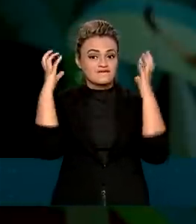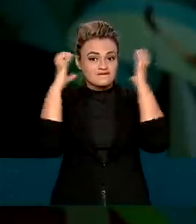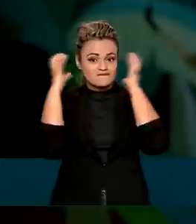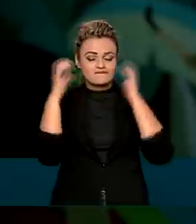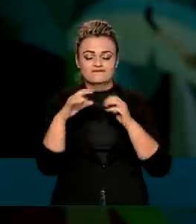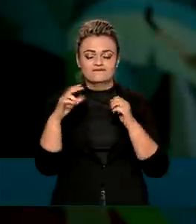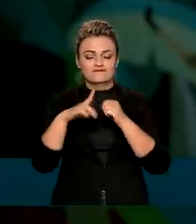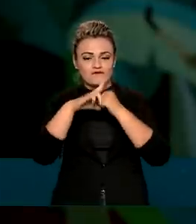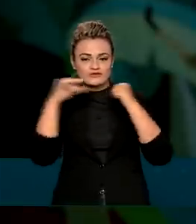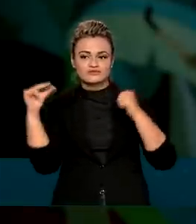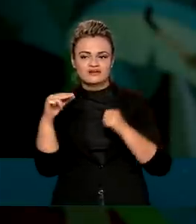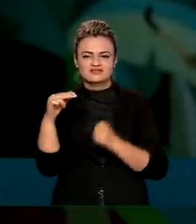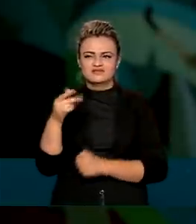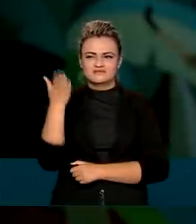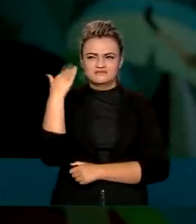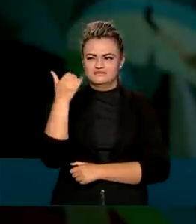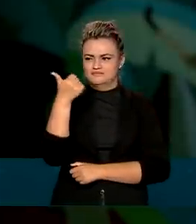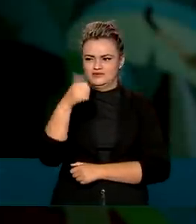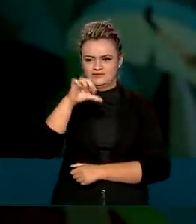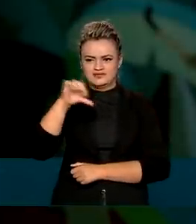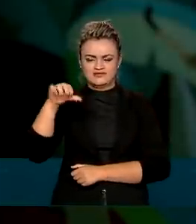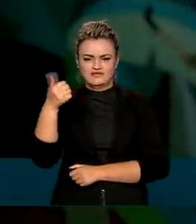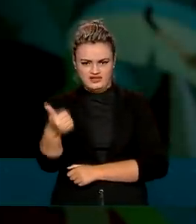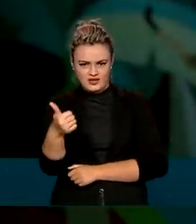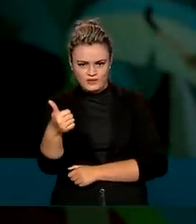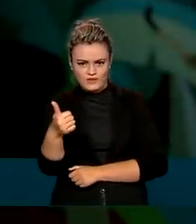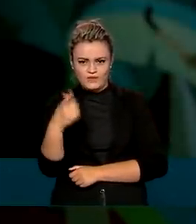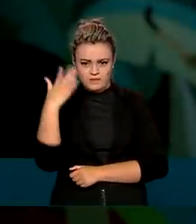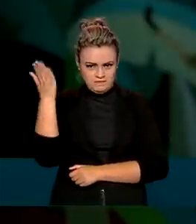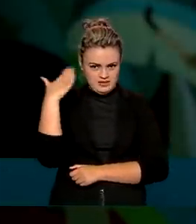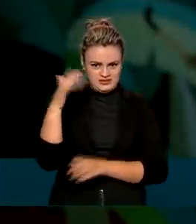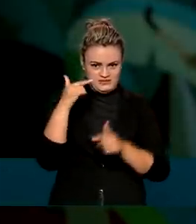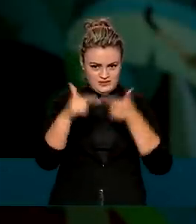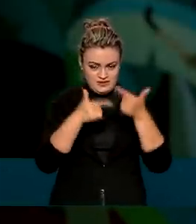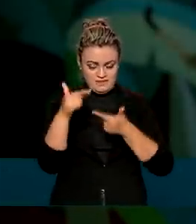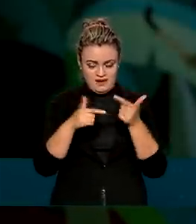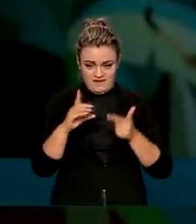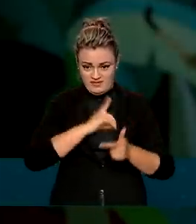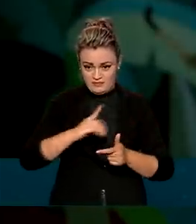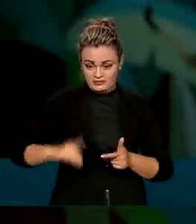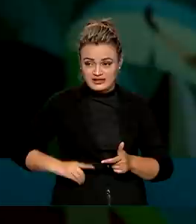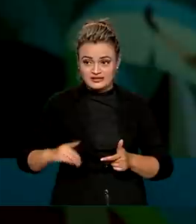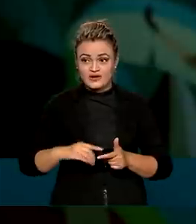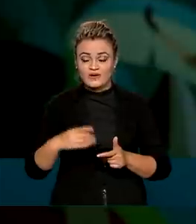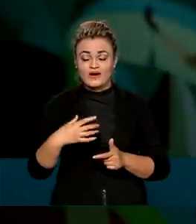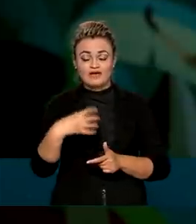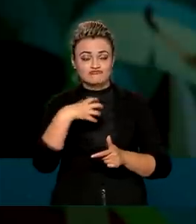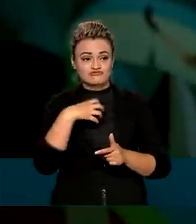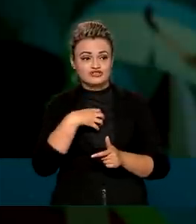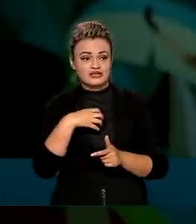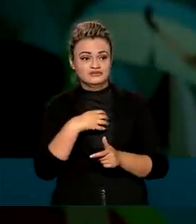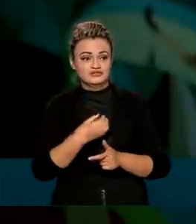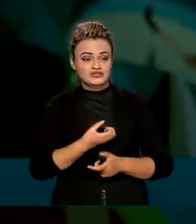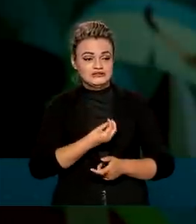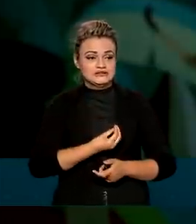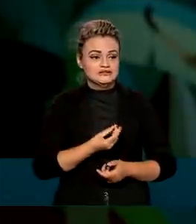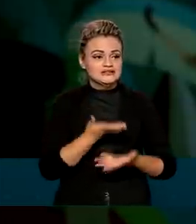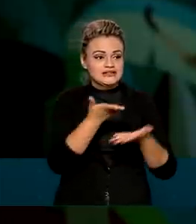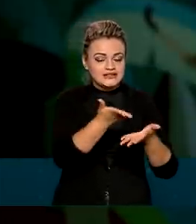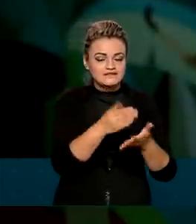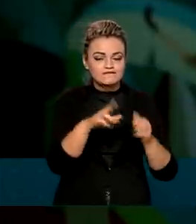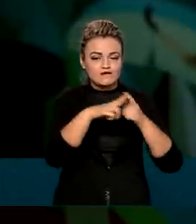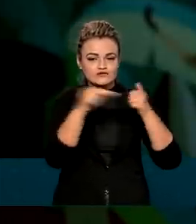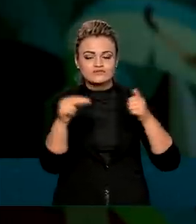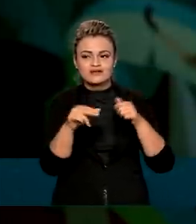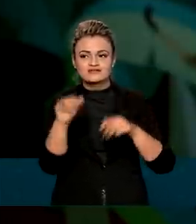era naquela época 91 para cá né Quando assumir lá a cama os deputados uma maneira você se fazer presente junto a